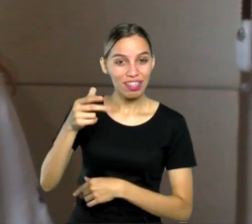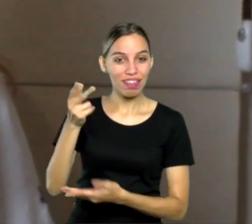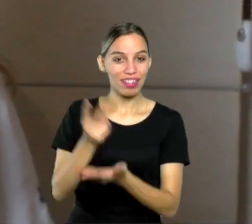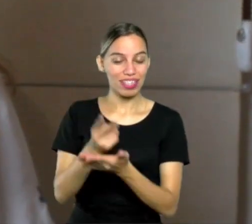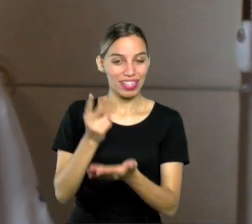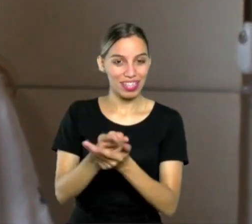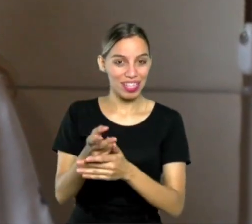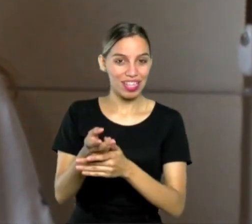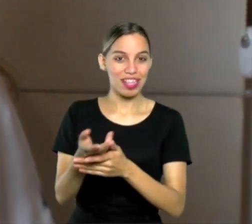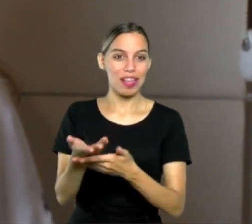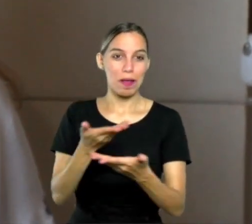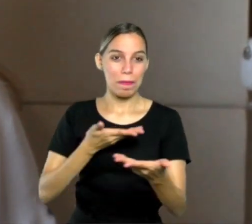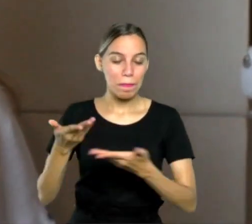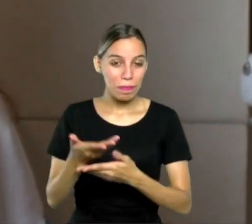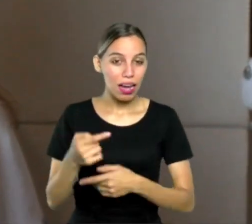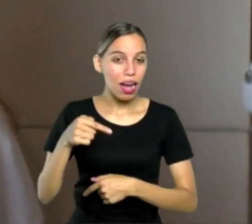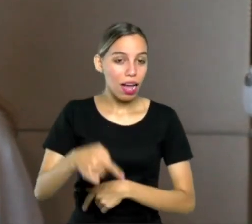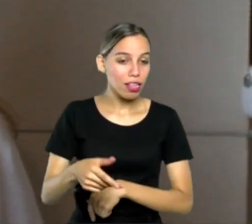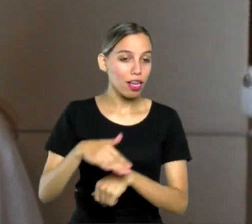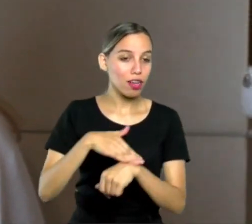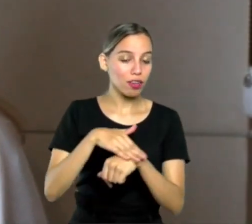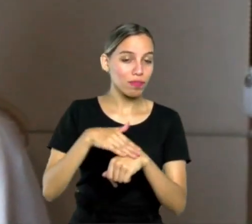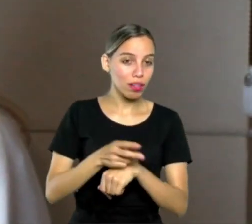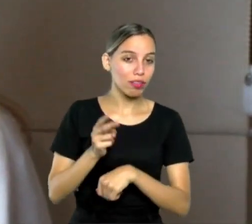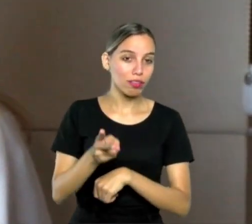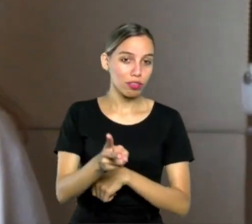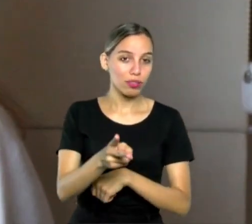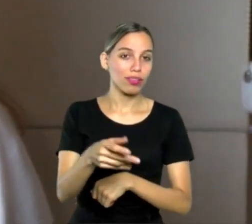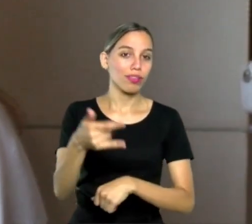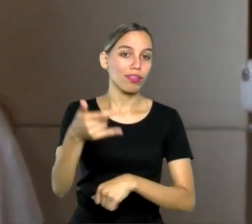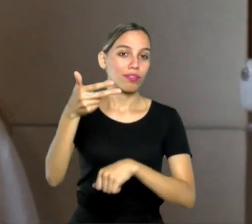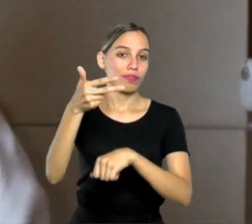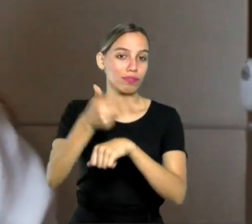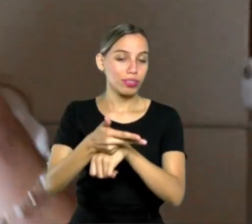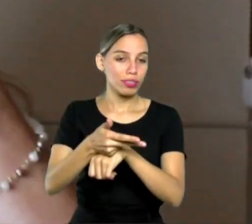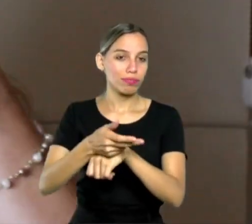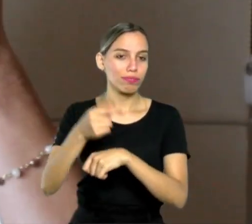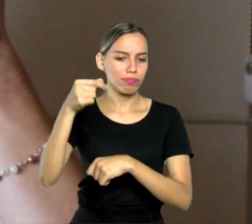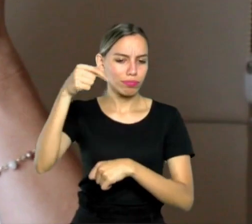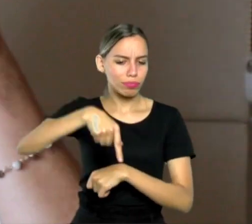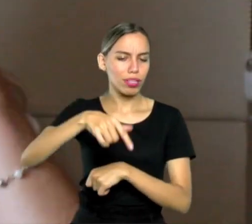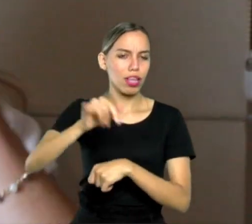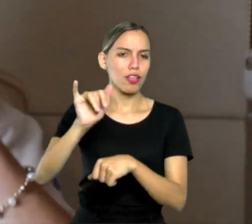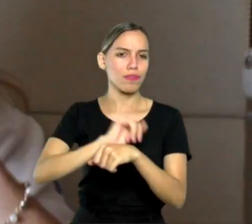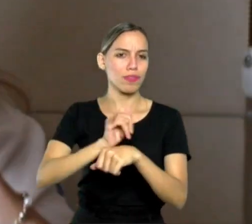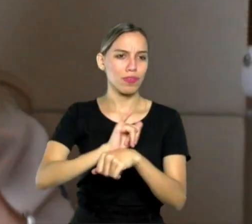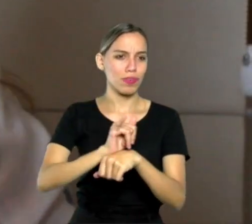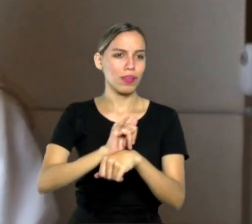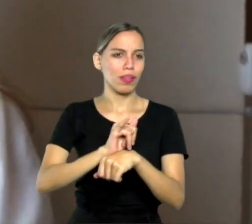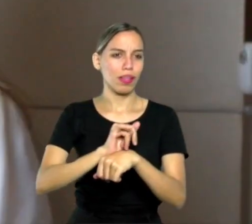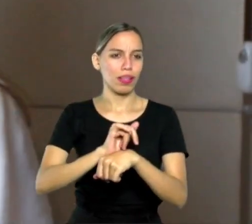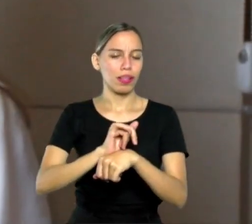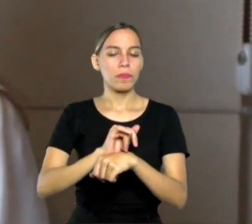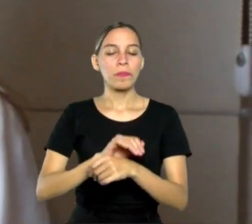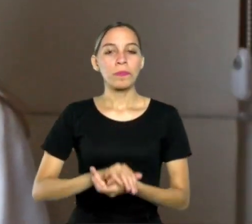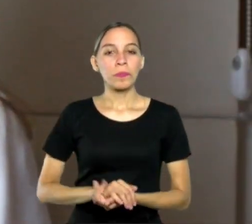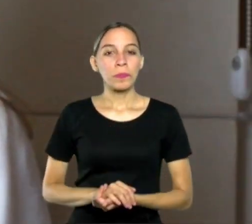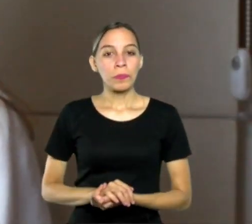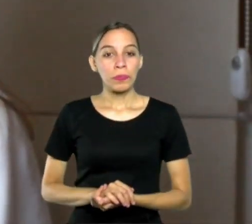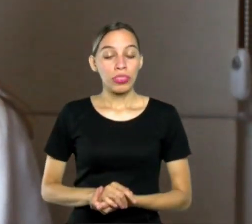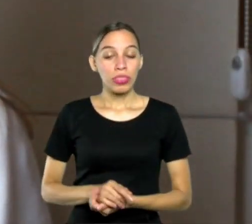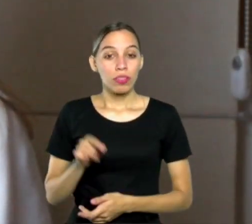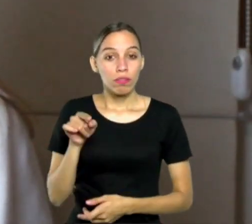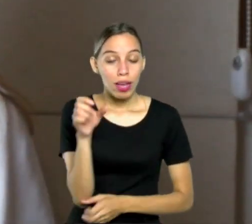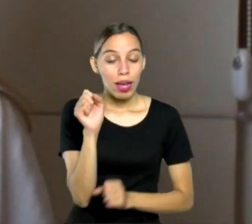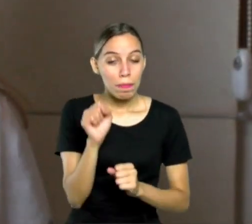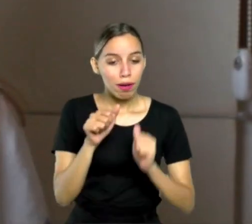Essa conversa fica disponível a partir de agora, depois que vai ao ar aqui no canal. Você pode